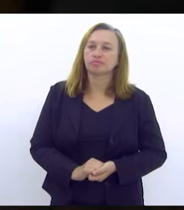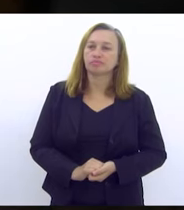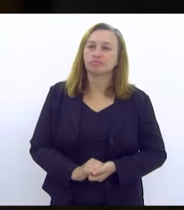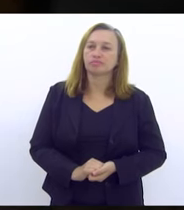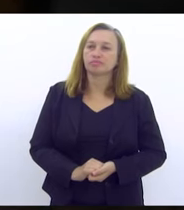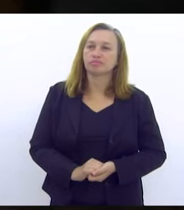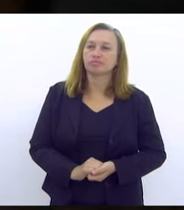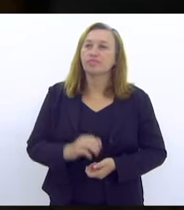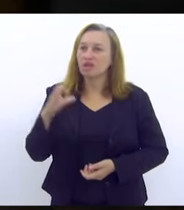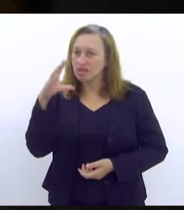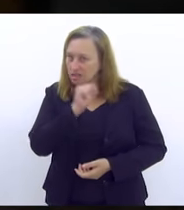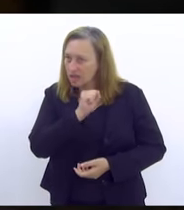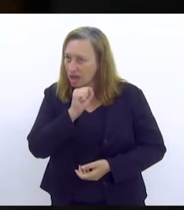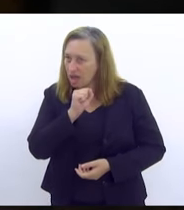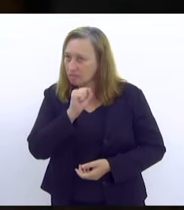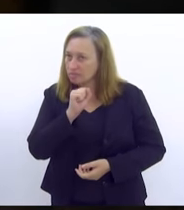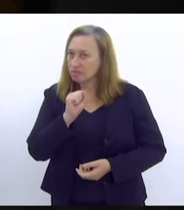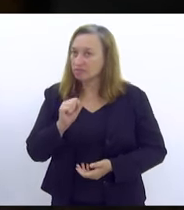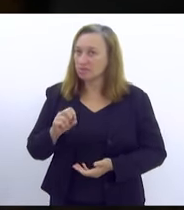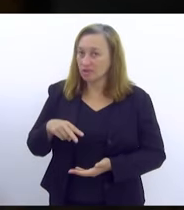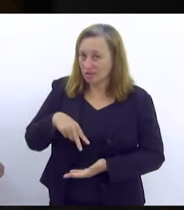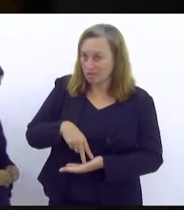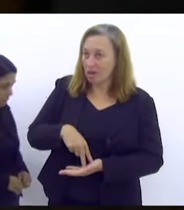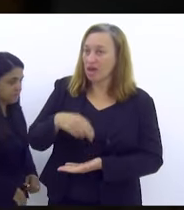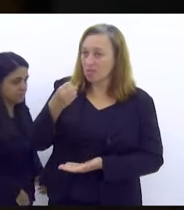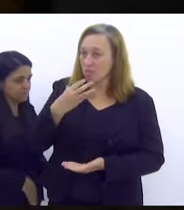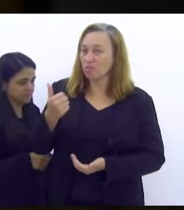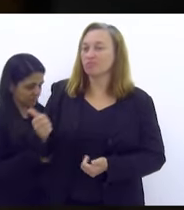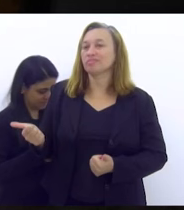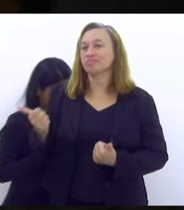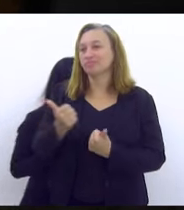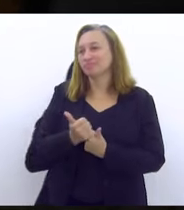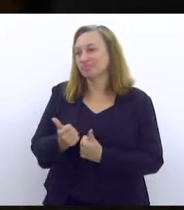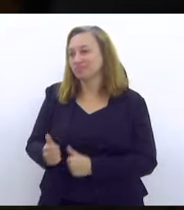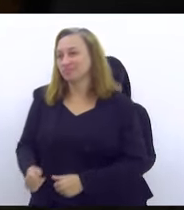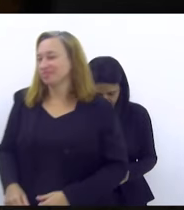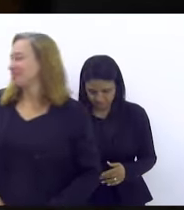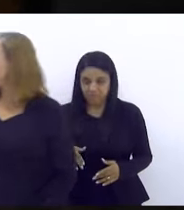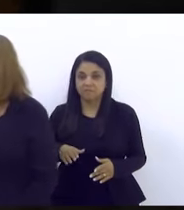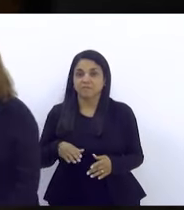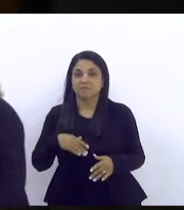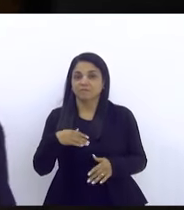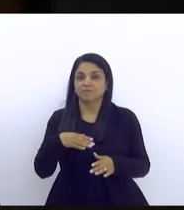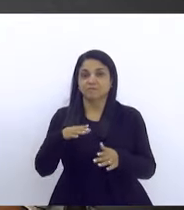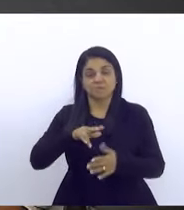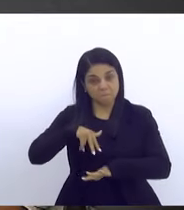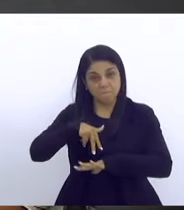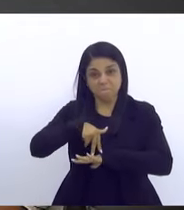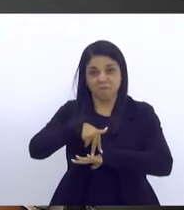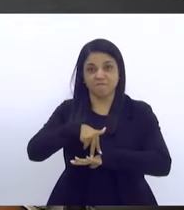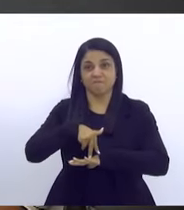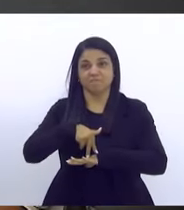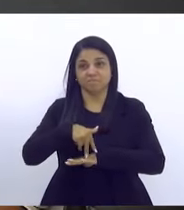Vai ser rápido, ficar em pé às vezes é bom, né? Às vezes eu fico lutando para ficar em pé.